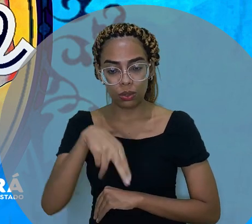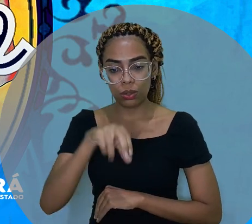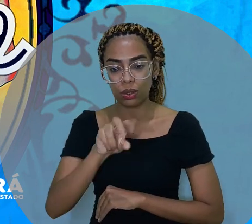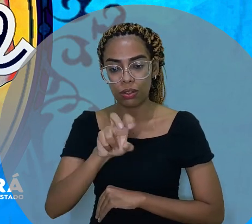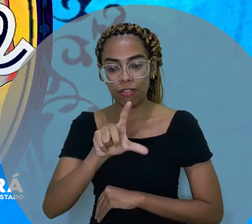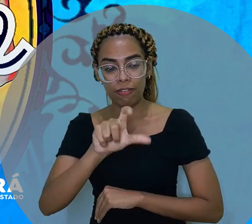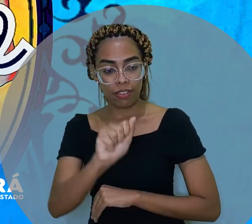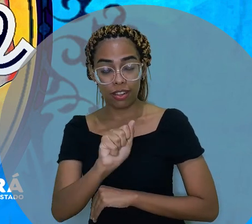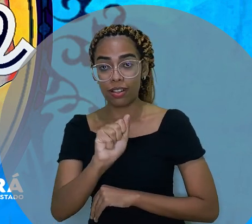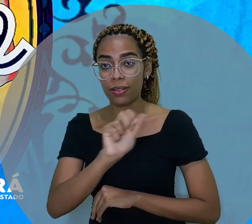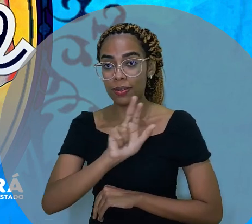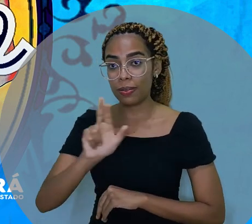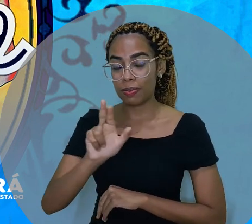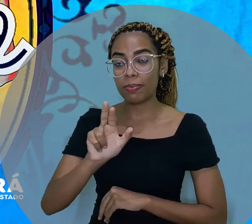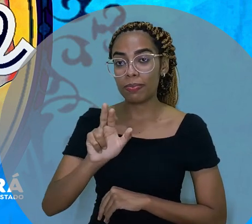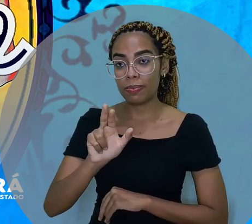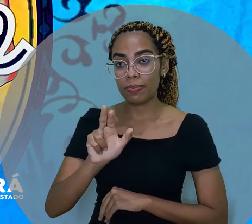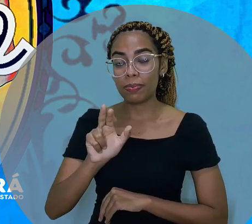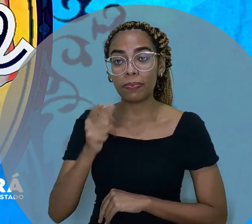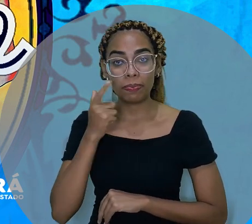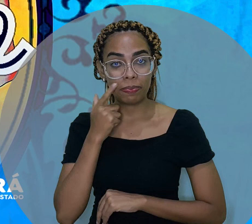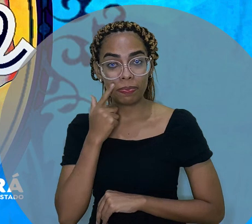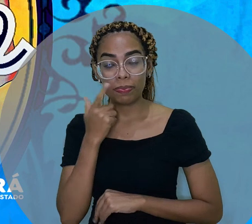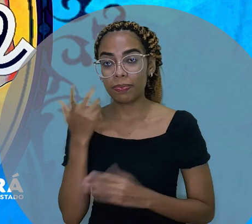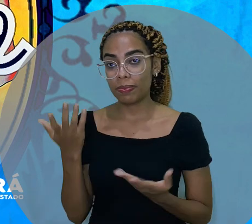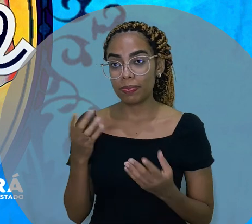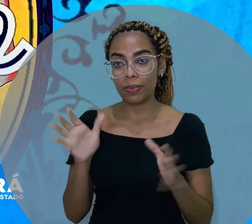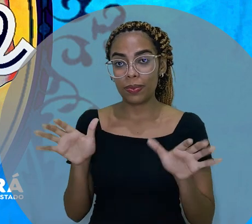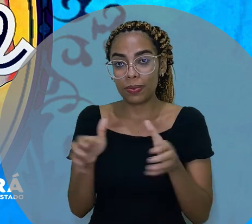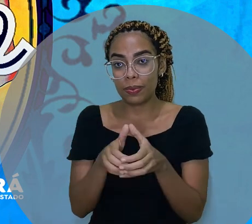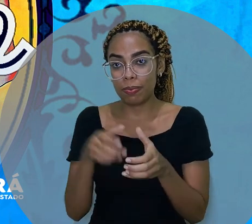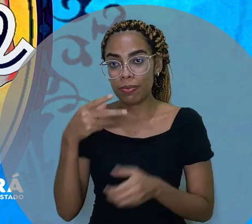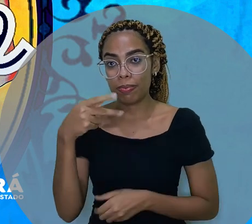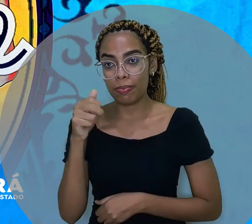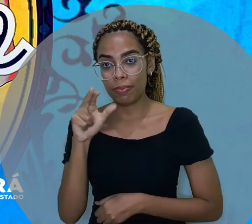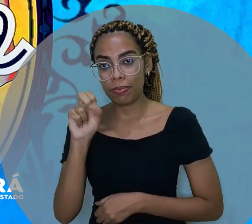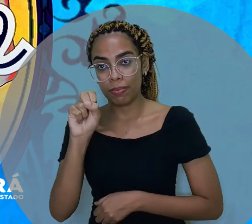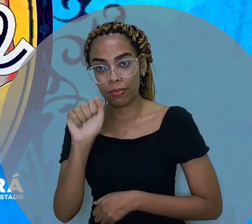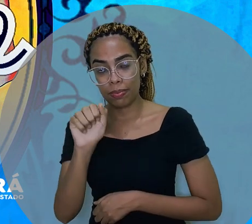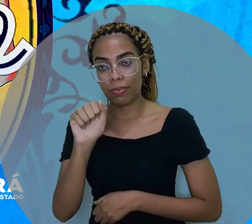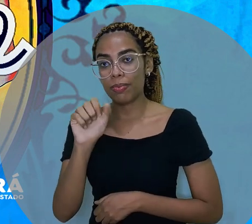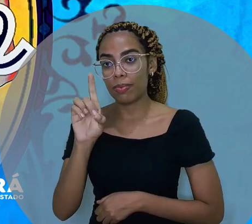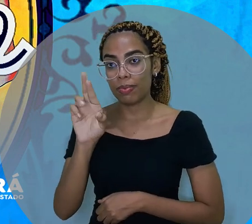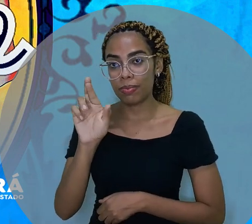mais um capítulo da audionovela O Dilúvio,